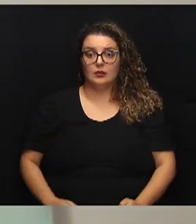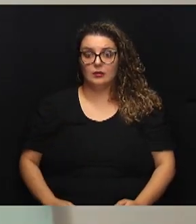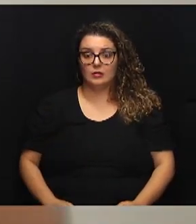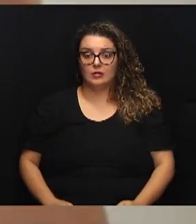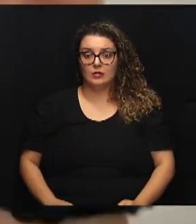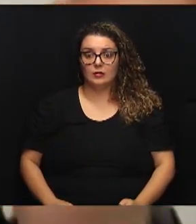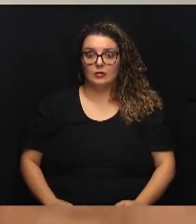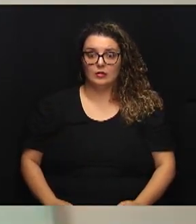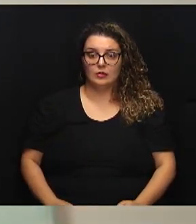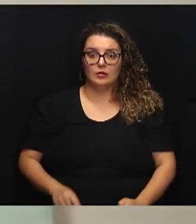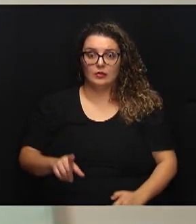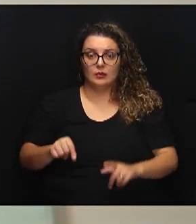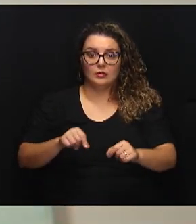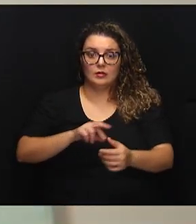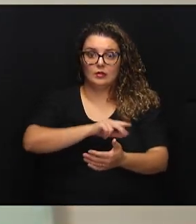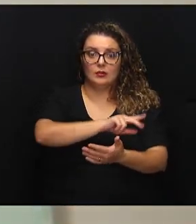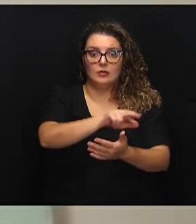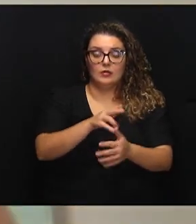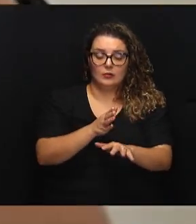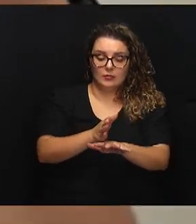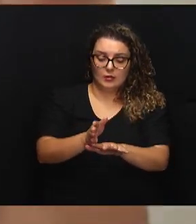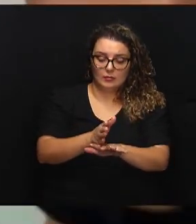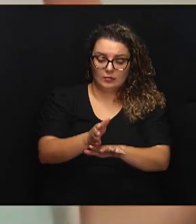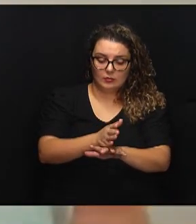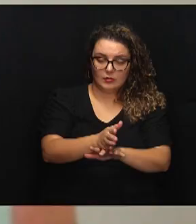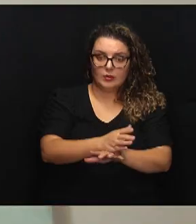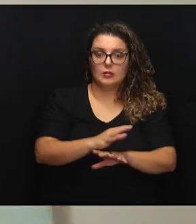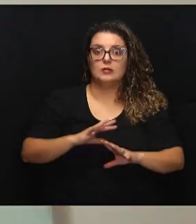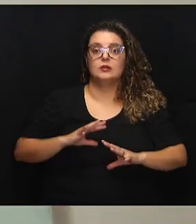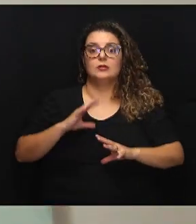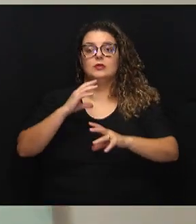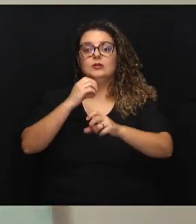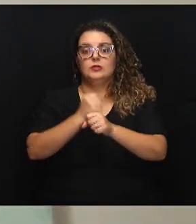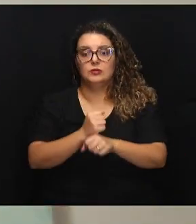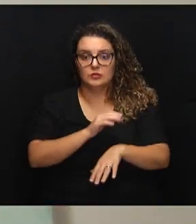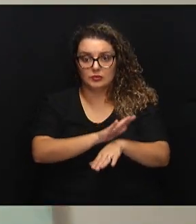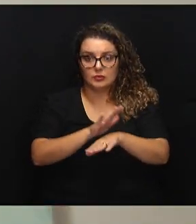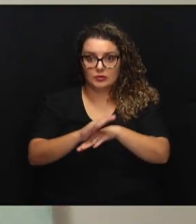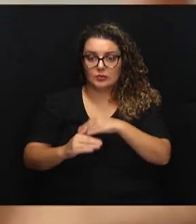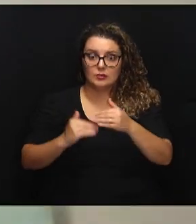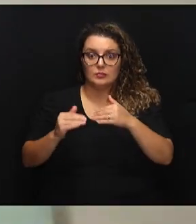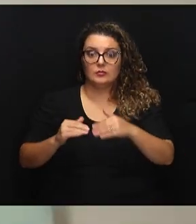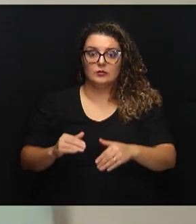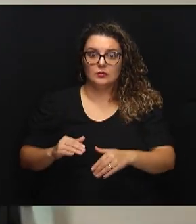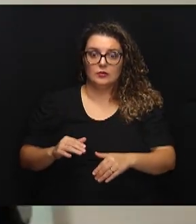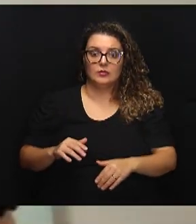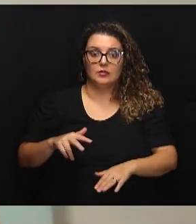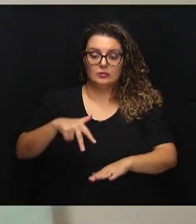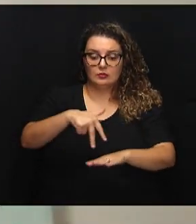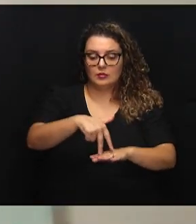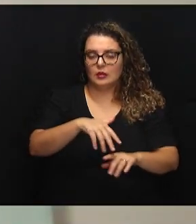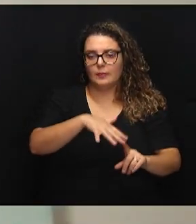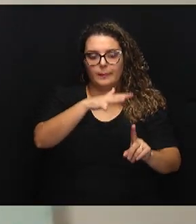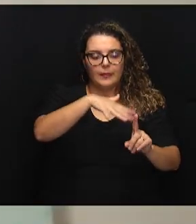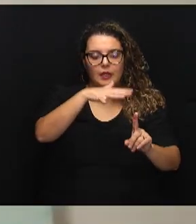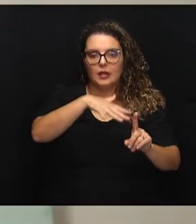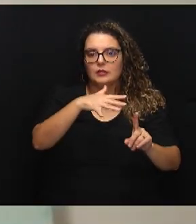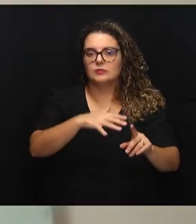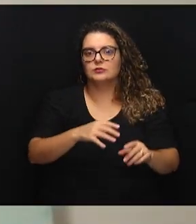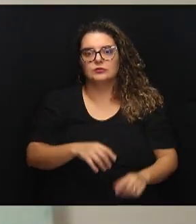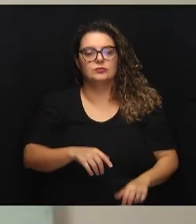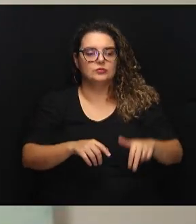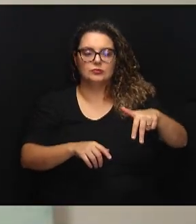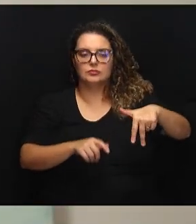composta por várias facetas, né? Então, tudo isso contribui para a gente se manter fã de um time, fã de uma pessoa,